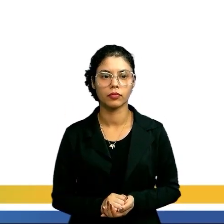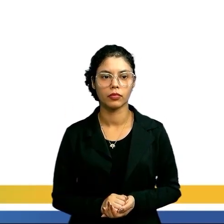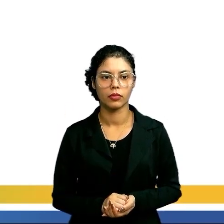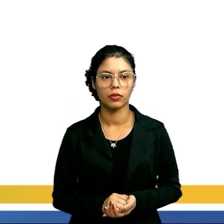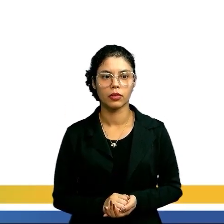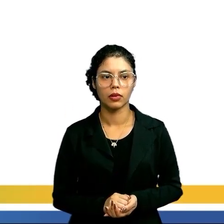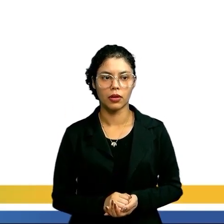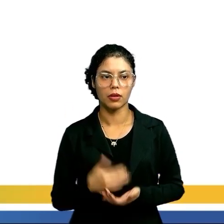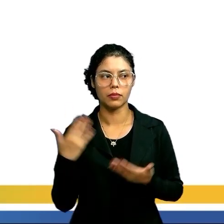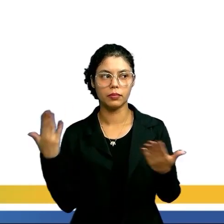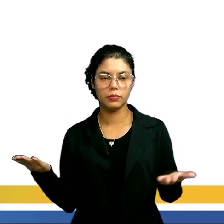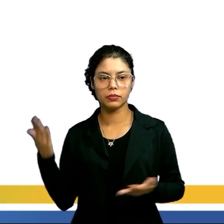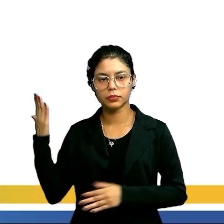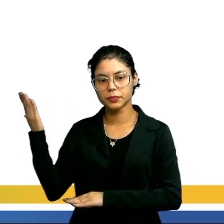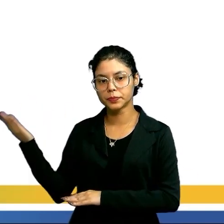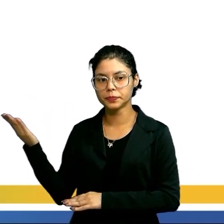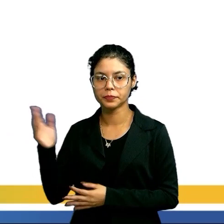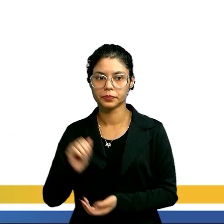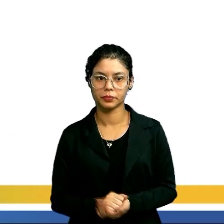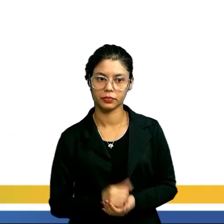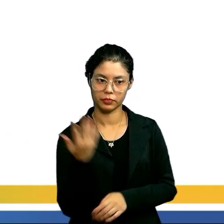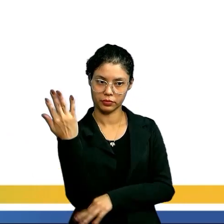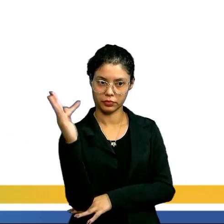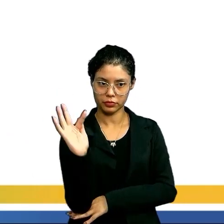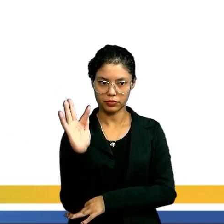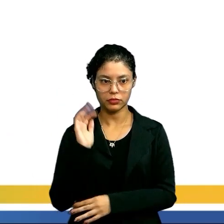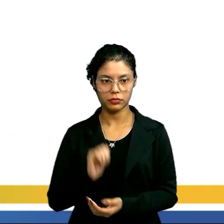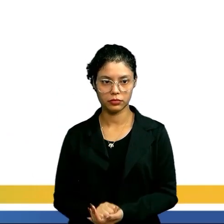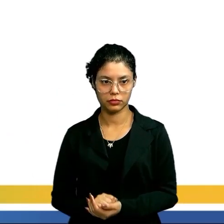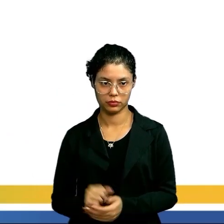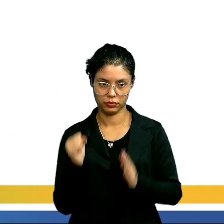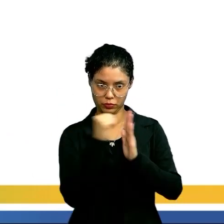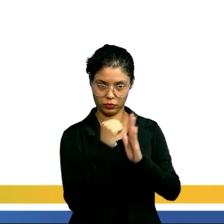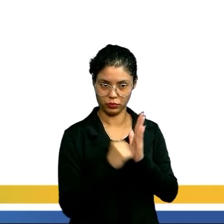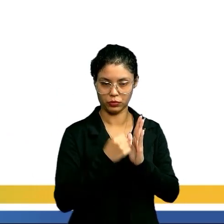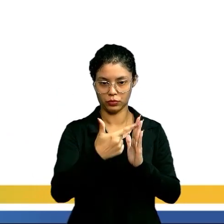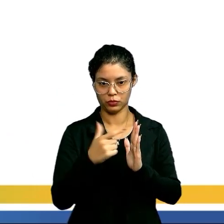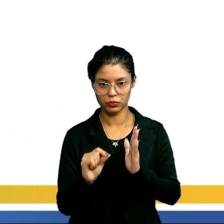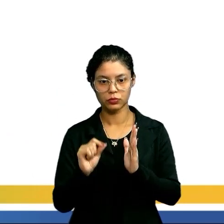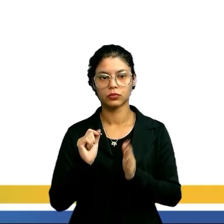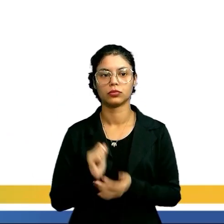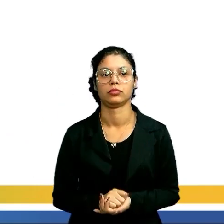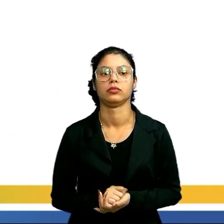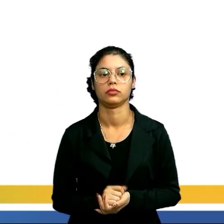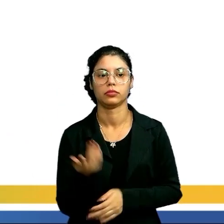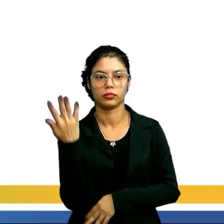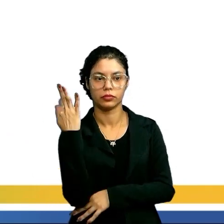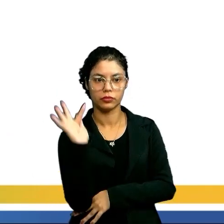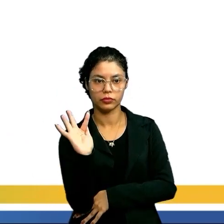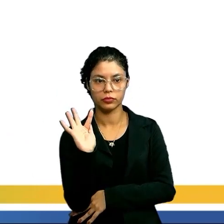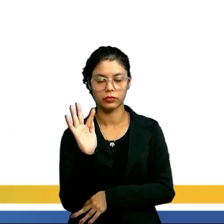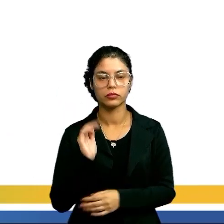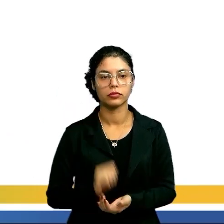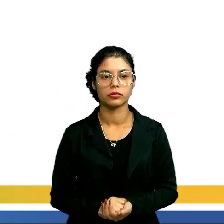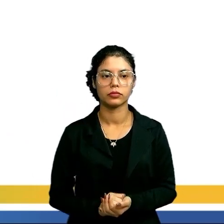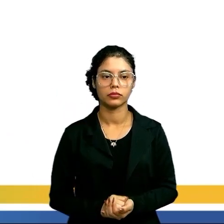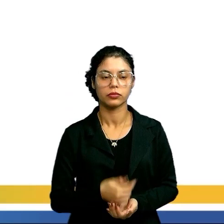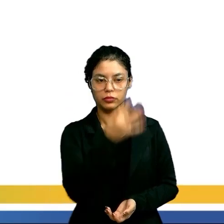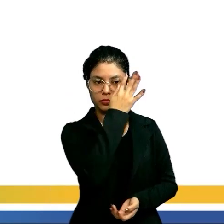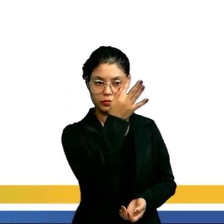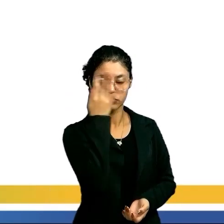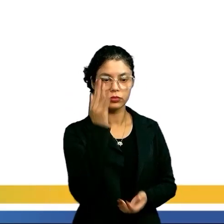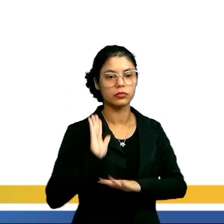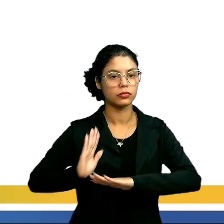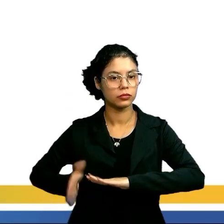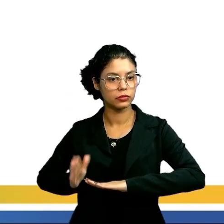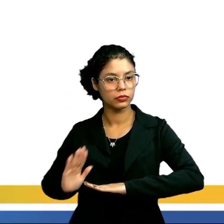tratar dela, então, que é o francês Gilles Deleuze, que viveu aí no século XX. Então, filósofo francês, contemporâneo,